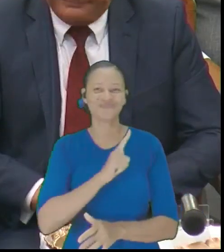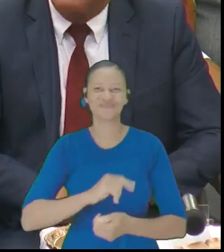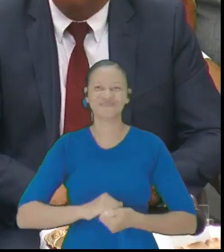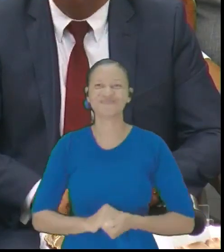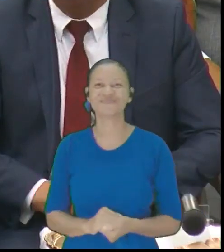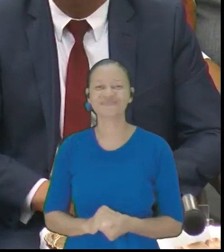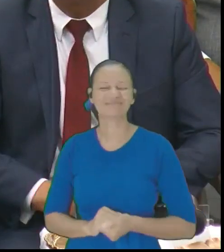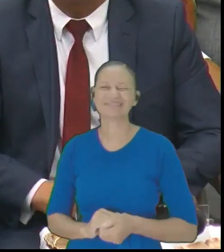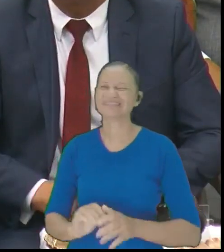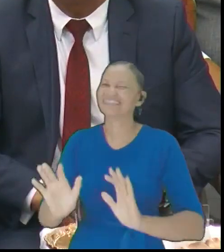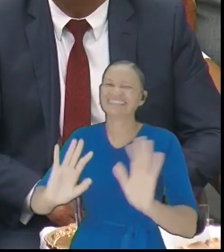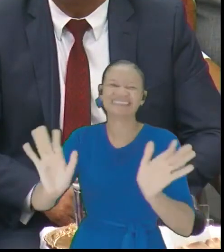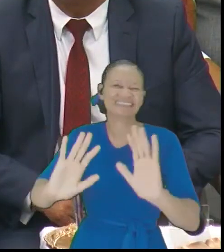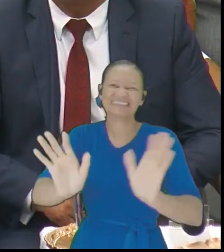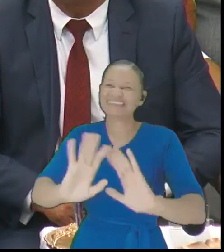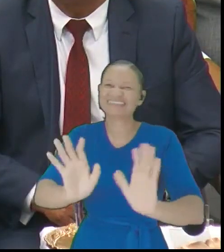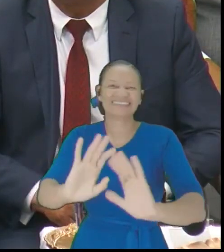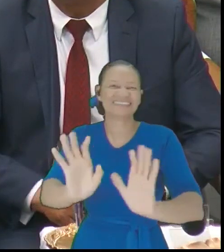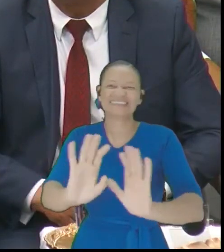Faça isso não.